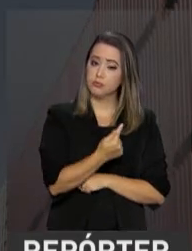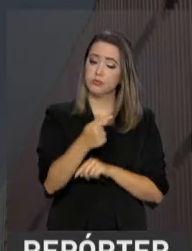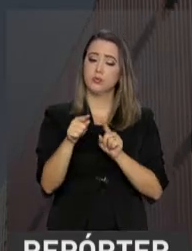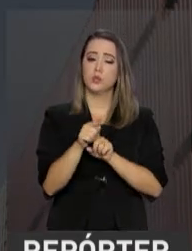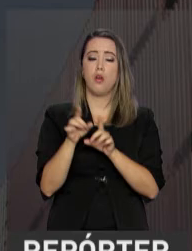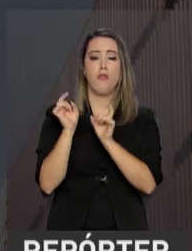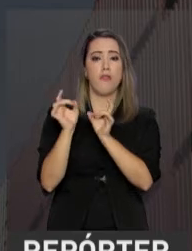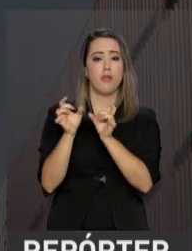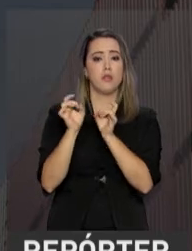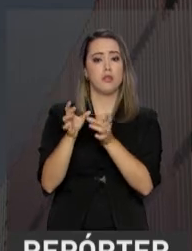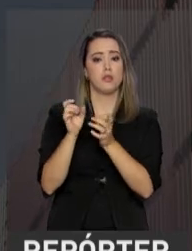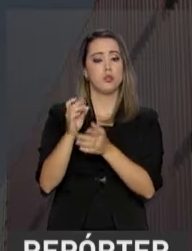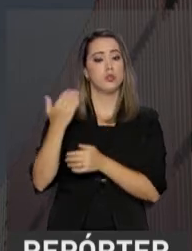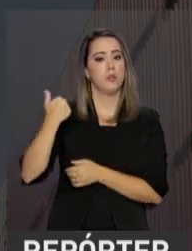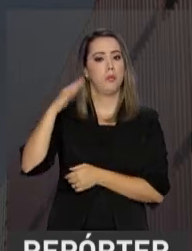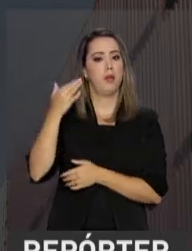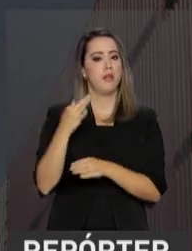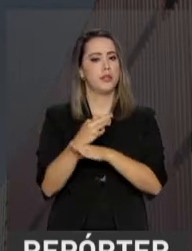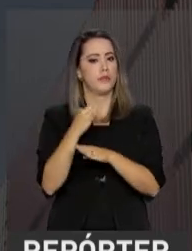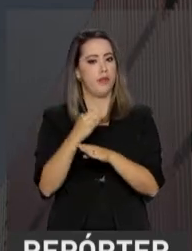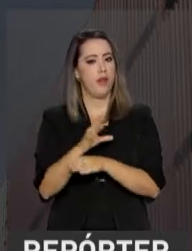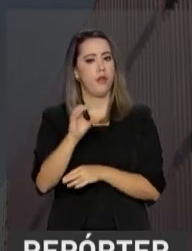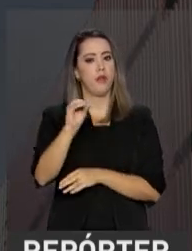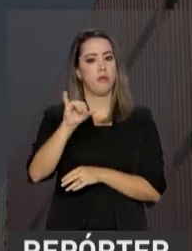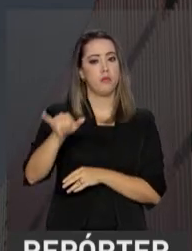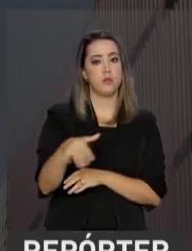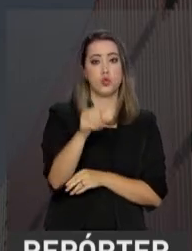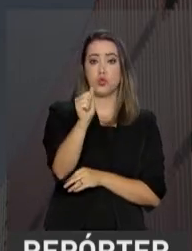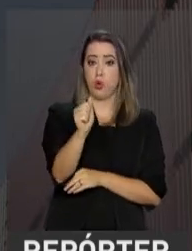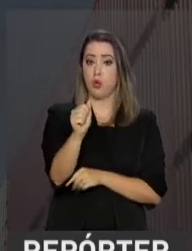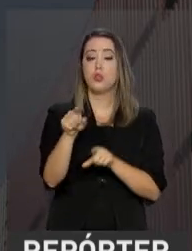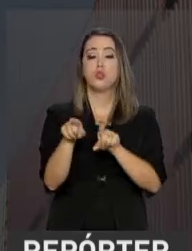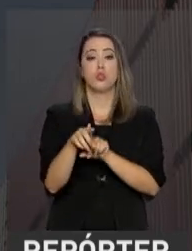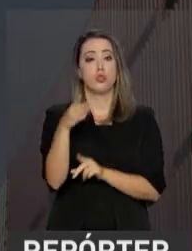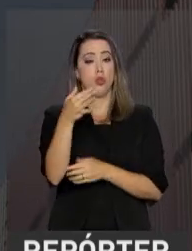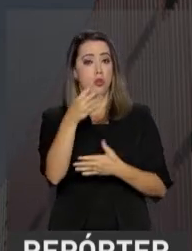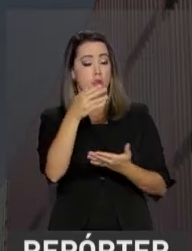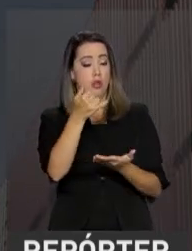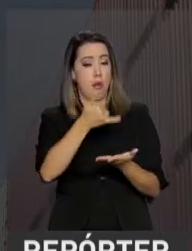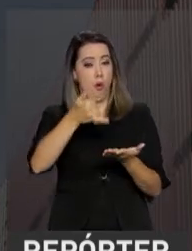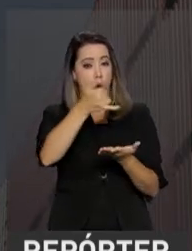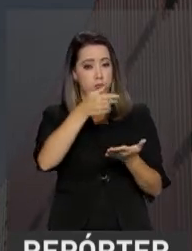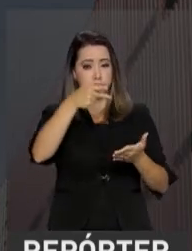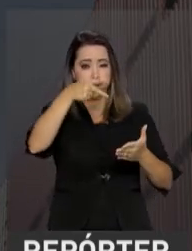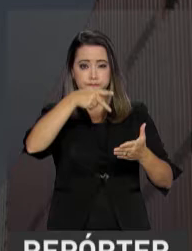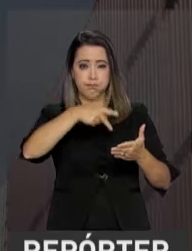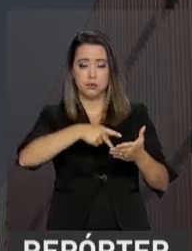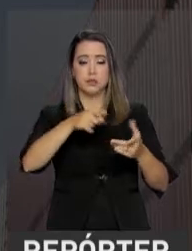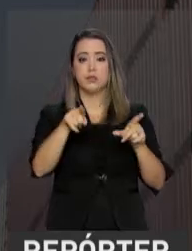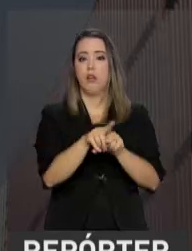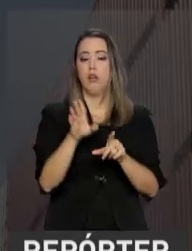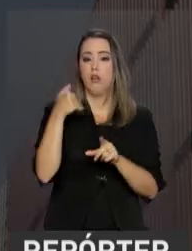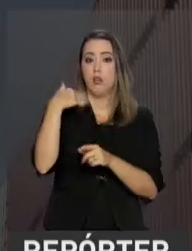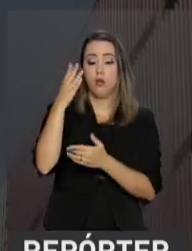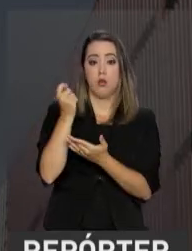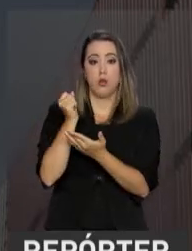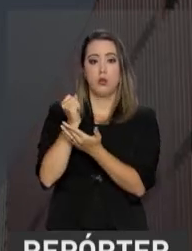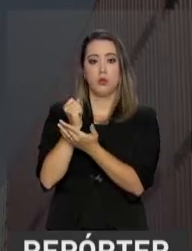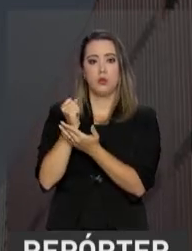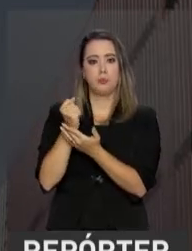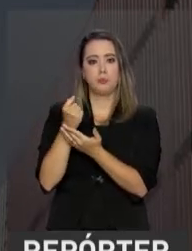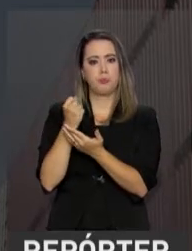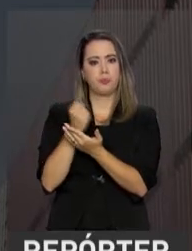foram minério de ferro soja e petróleo bruto em valor exportado os produtos que se destacaram foram